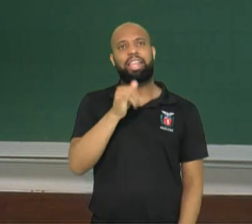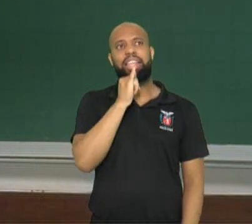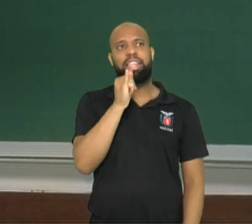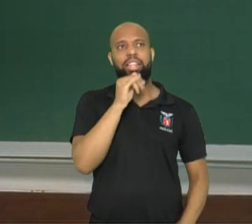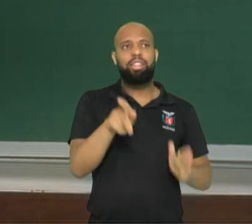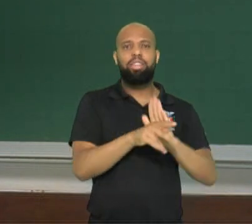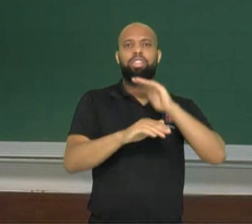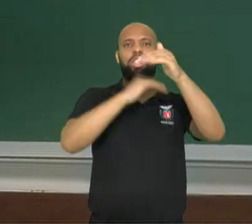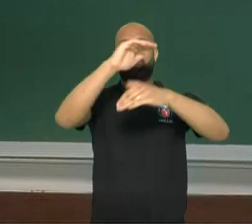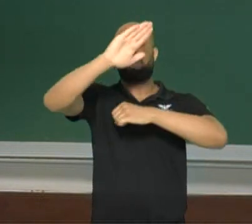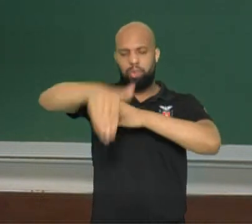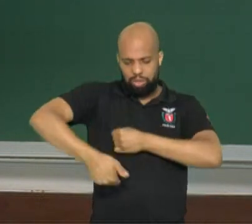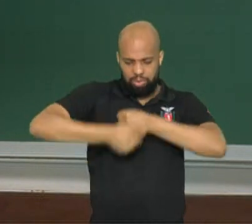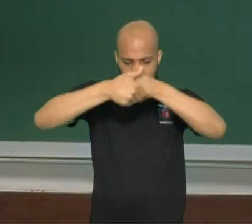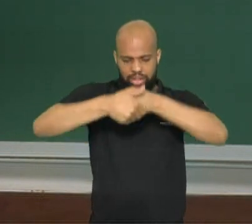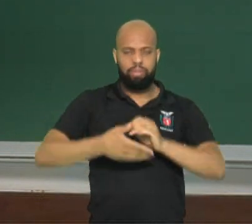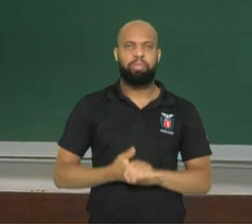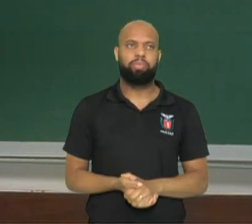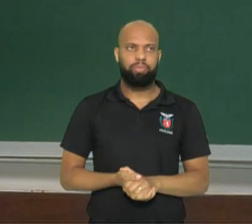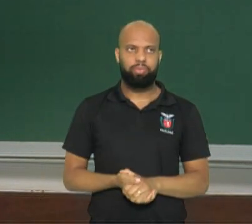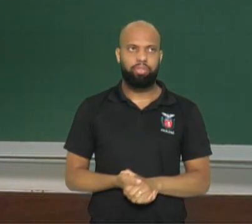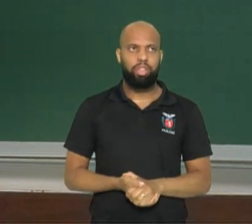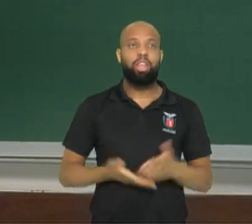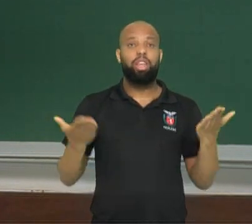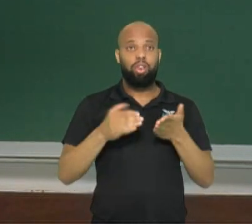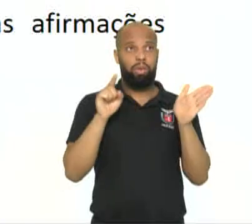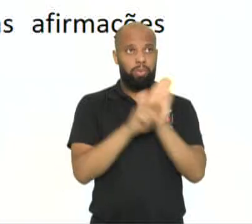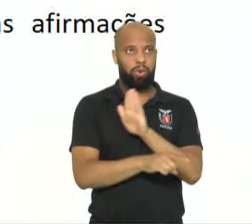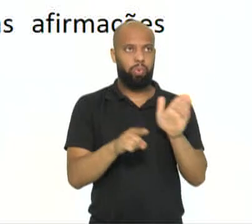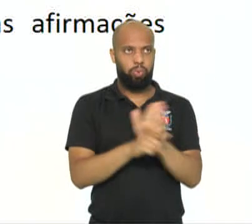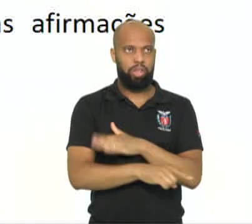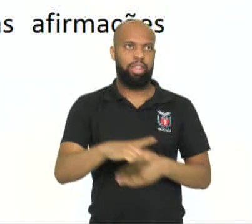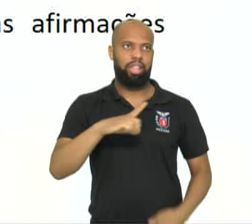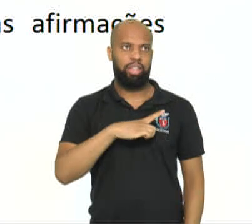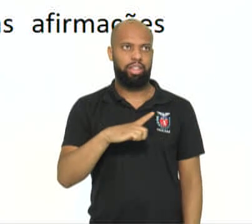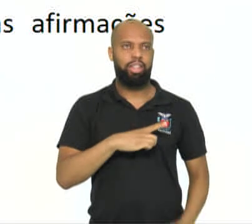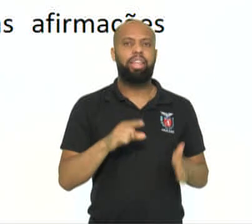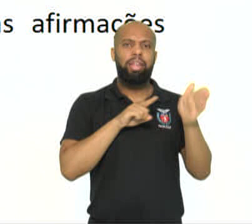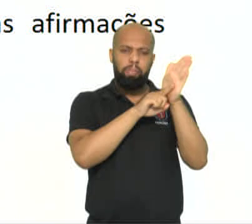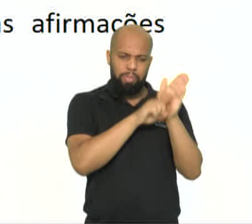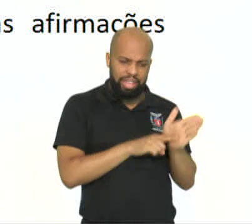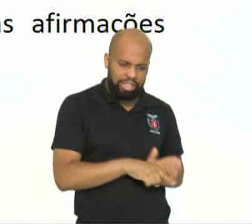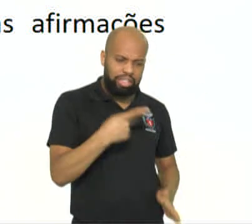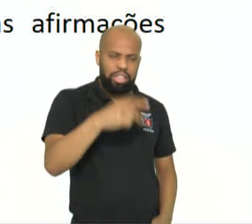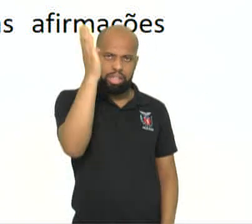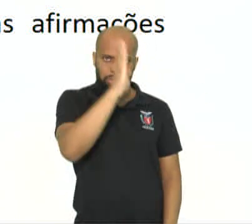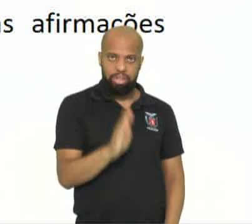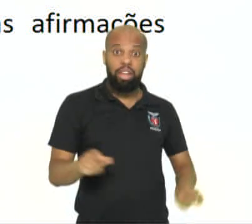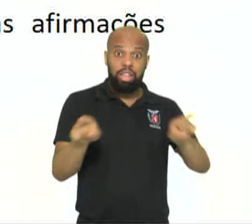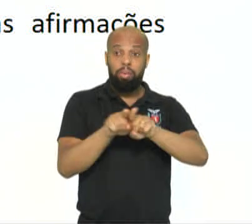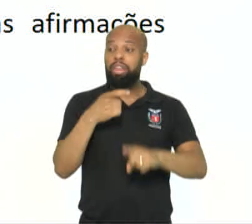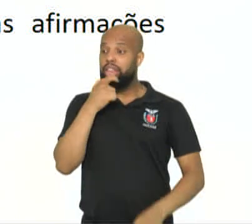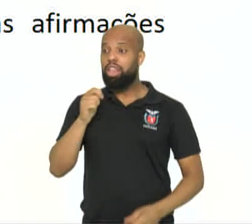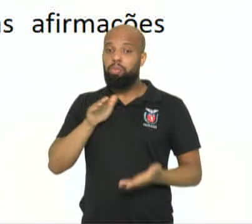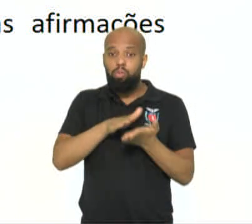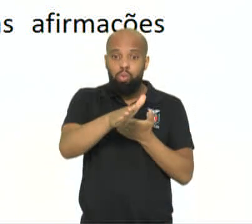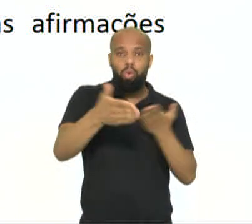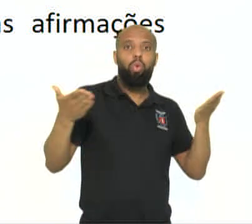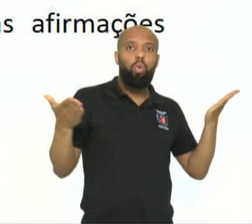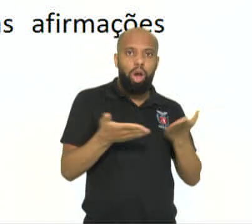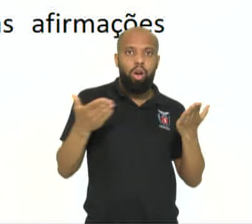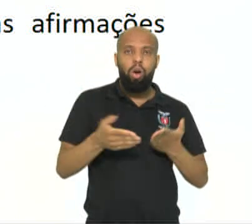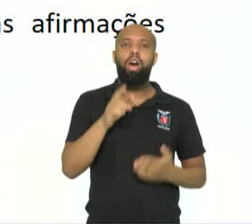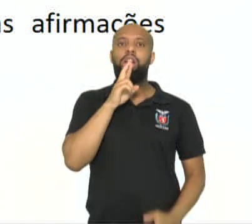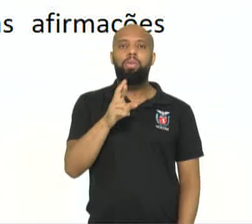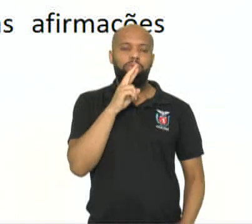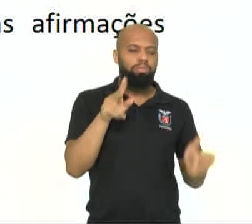de um desenvolvimento sustentável. Exercício. Cientistas brasileiros e ingleses publicaram recentemente os